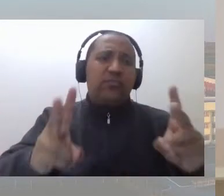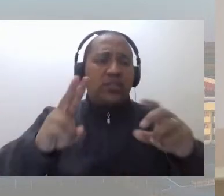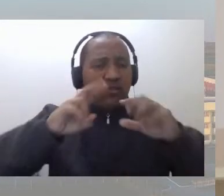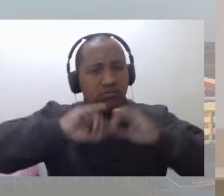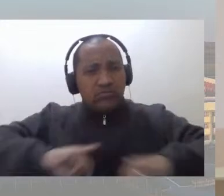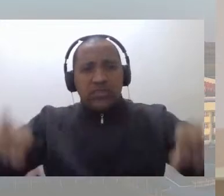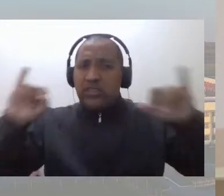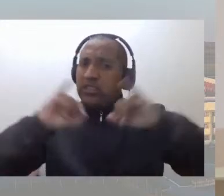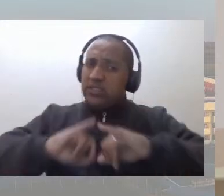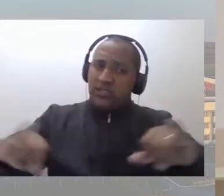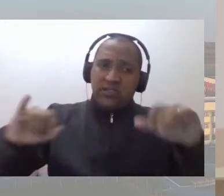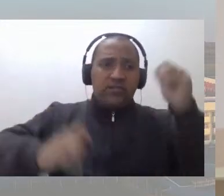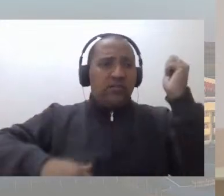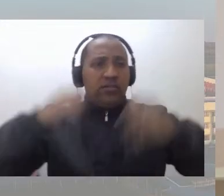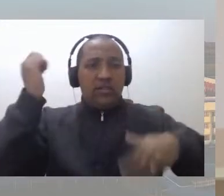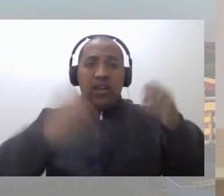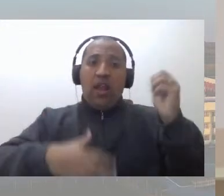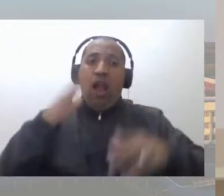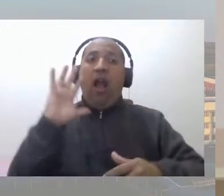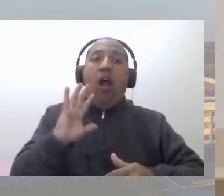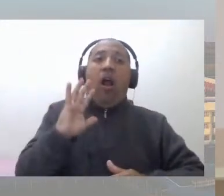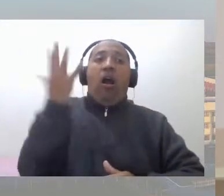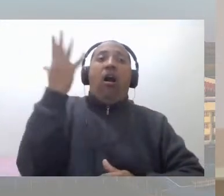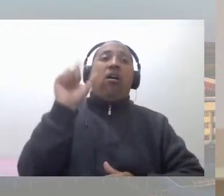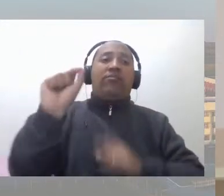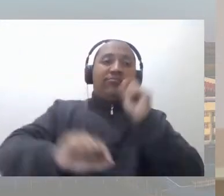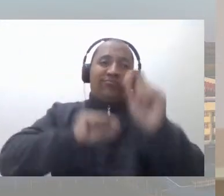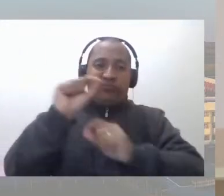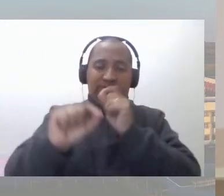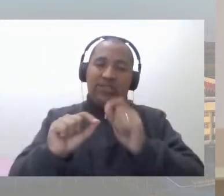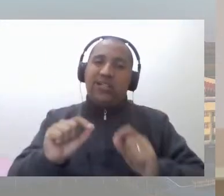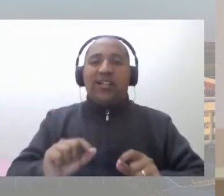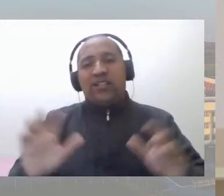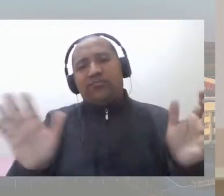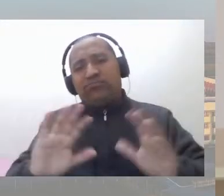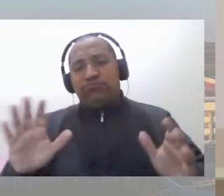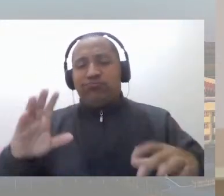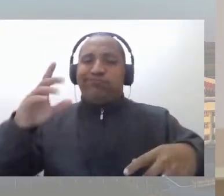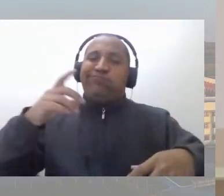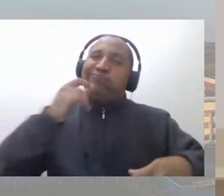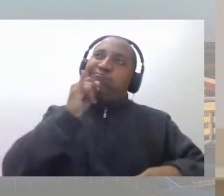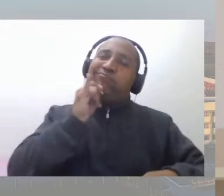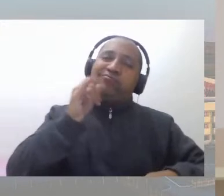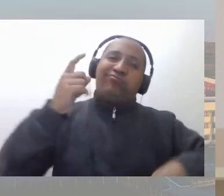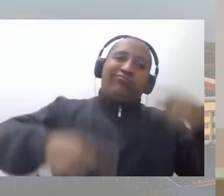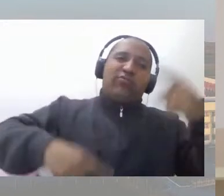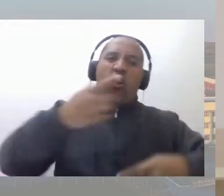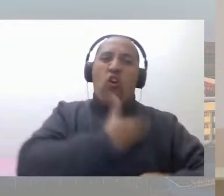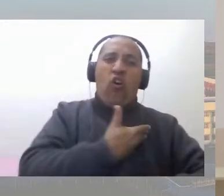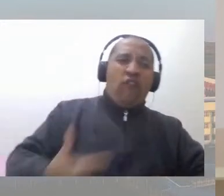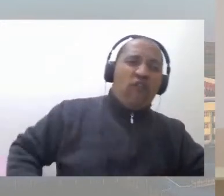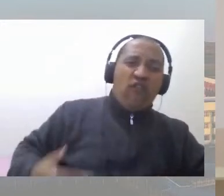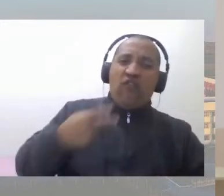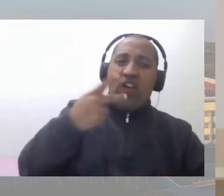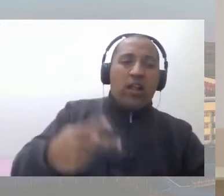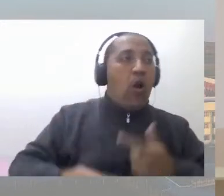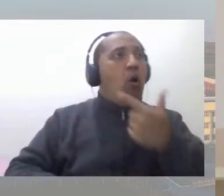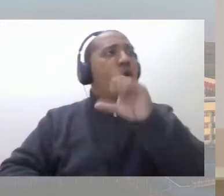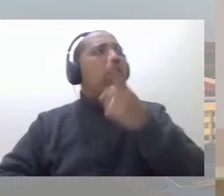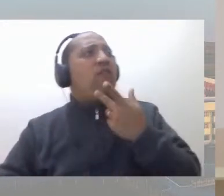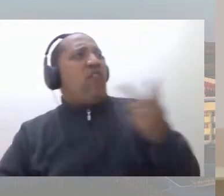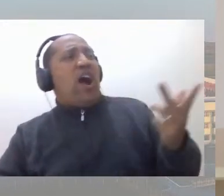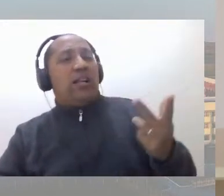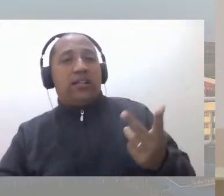na consequência, tá? E não naquela discussão, vinha o governo, falava uma coisa, vinha outro, falava outra. Não,